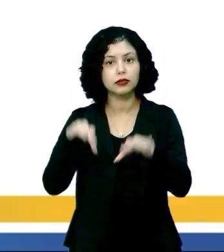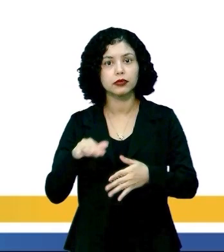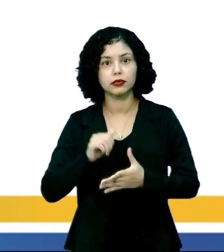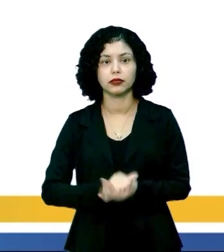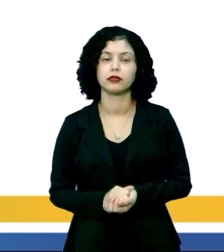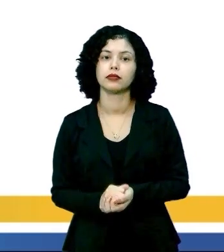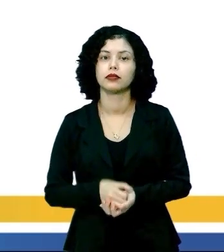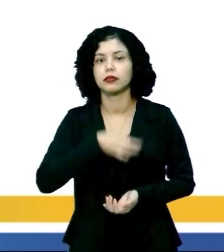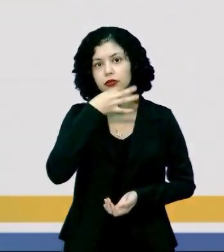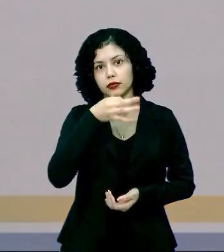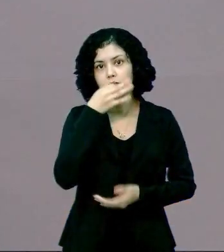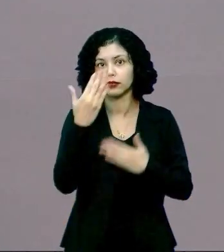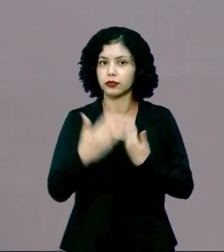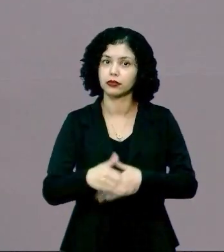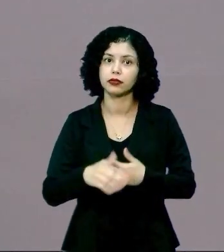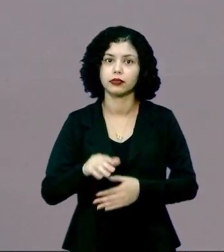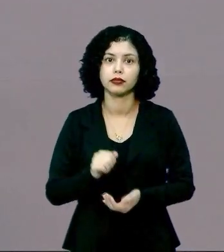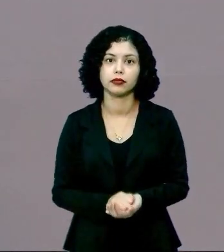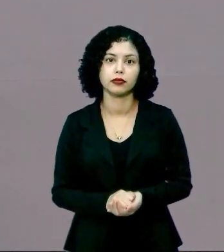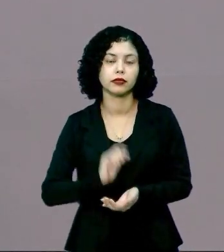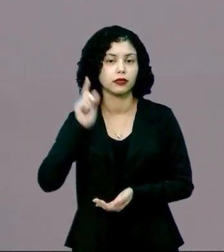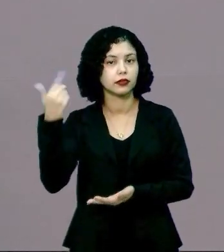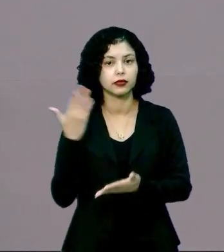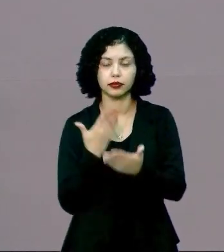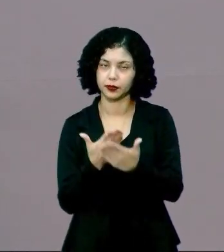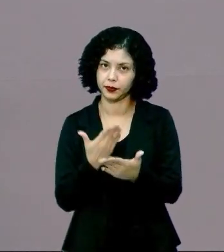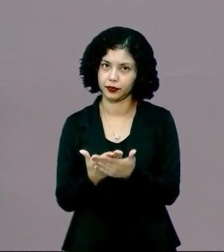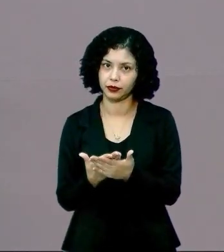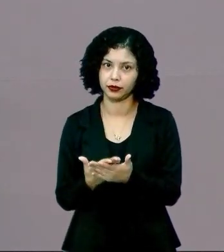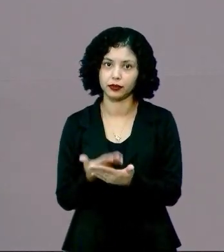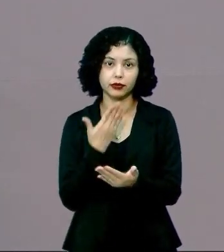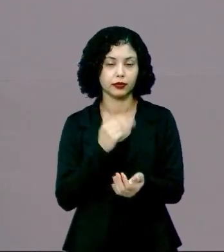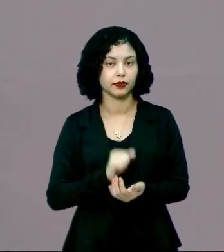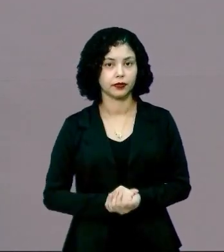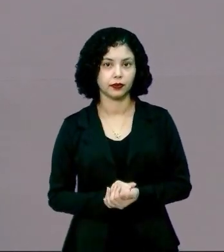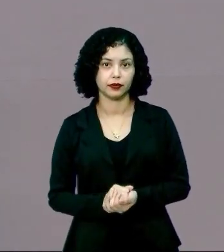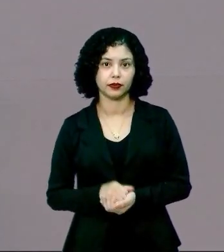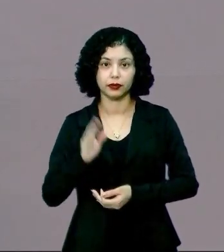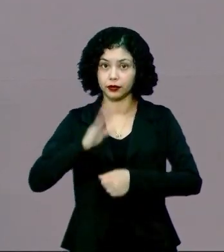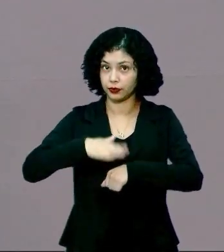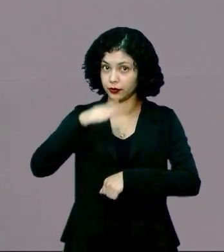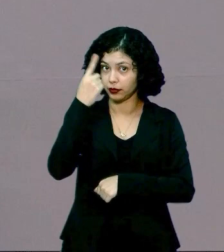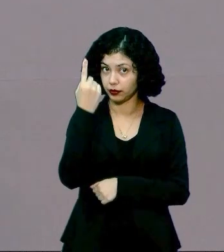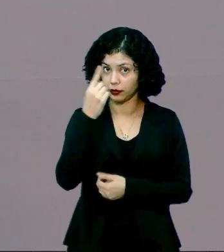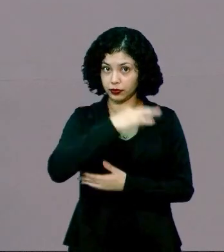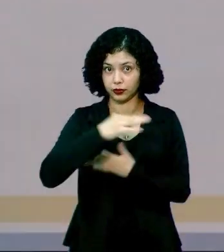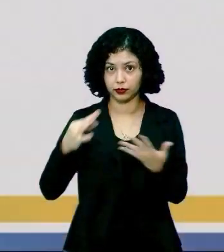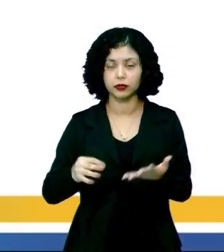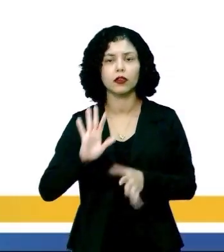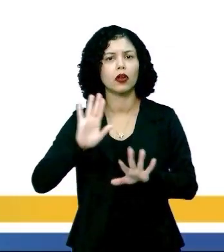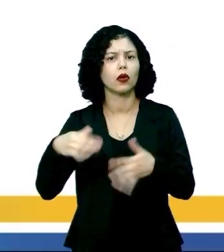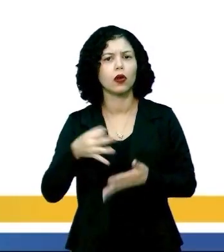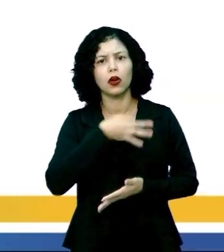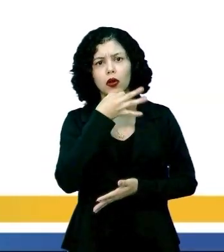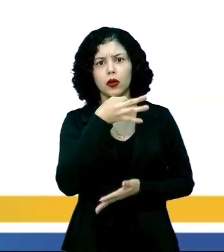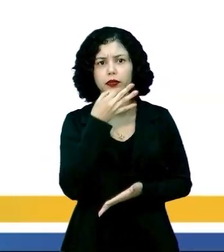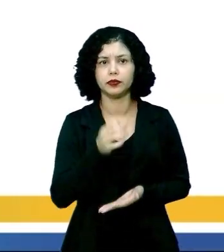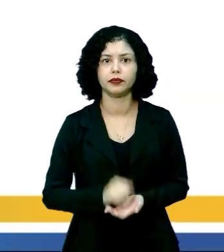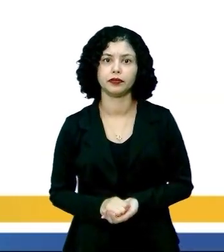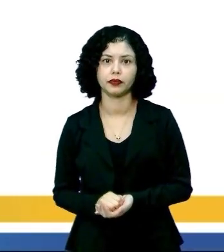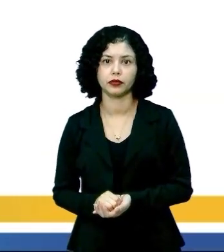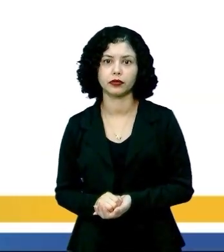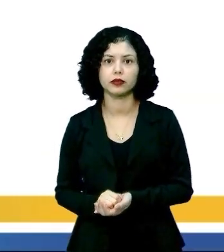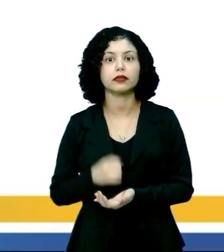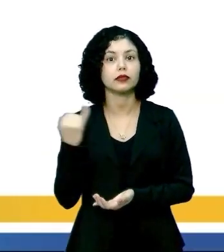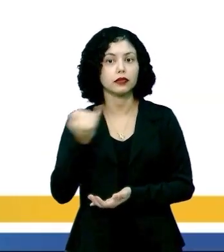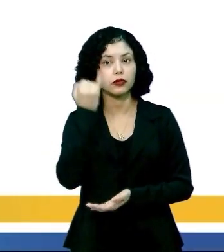estudamos argumentos de provas. Na próxima aula nós iremos estudar mais um tipo de argumento. Que tipo, professora?